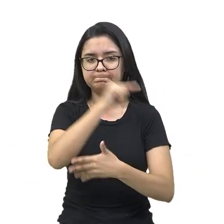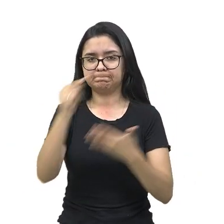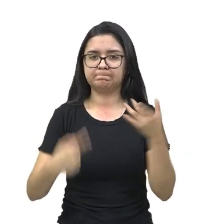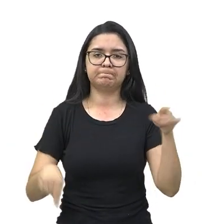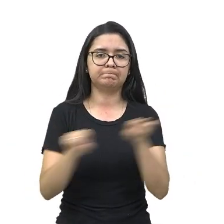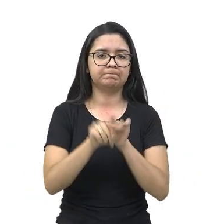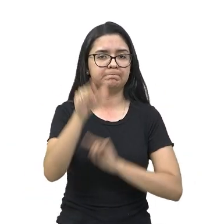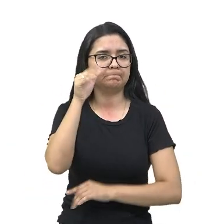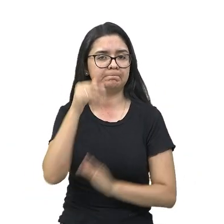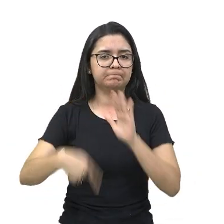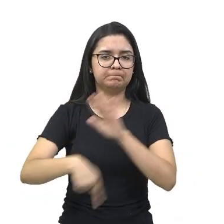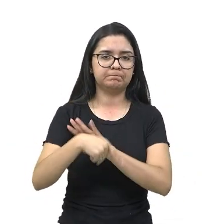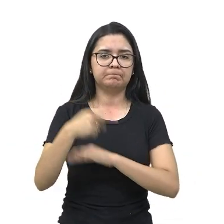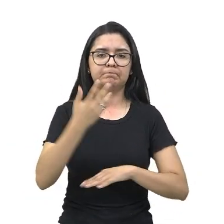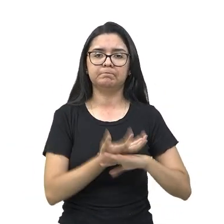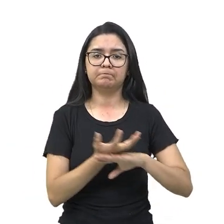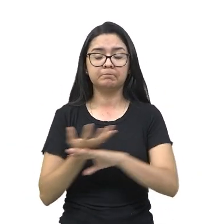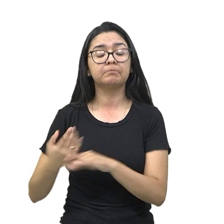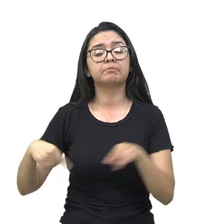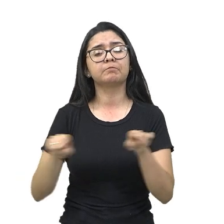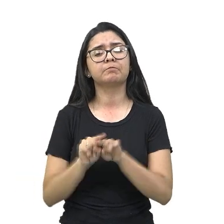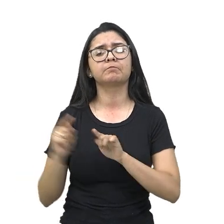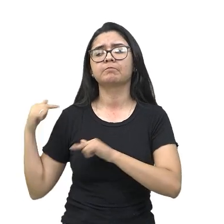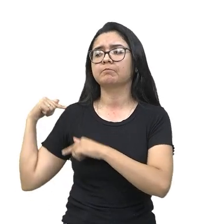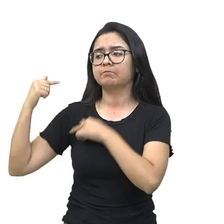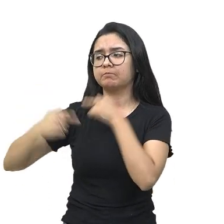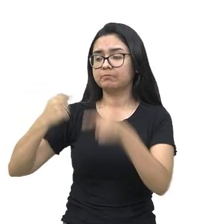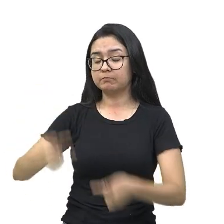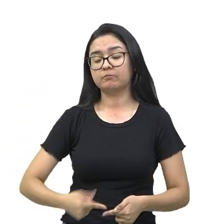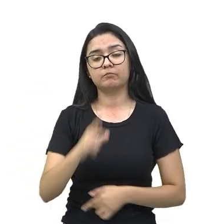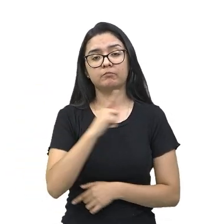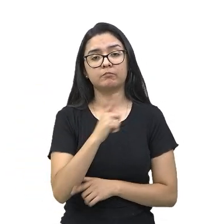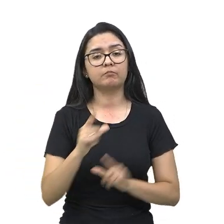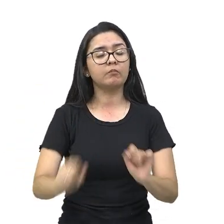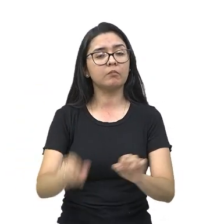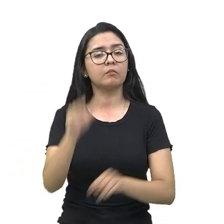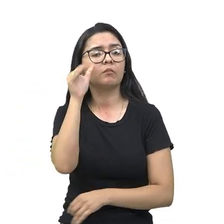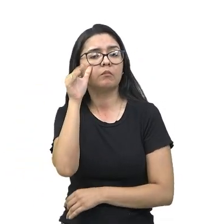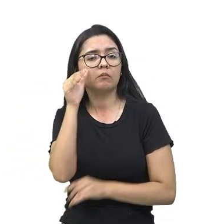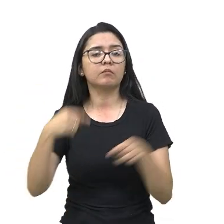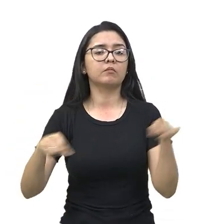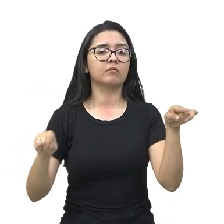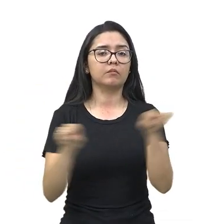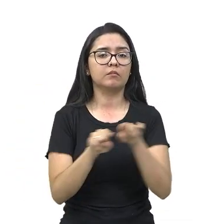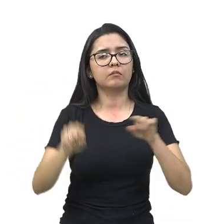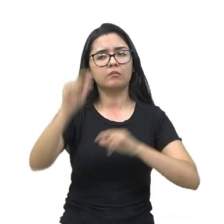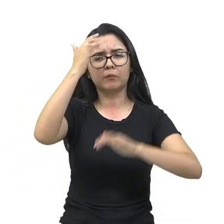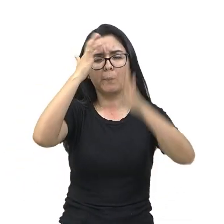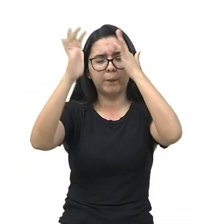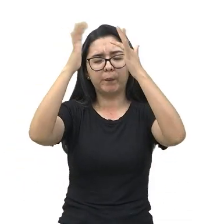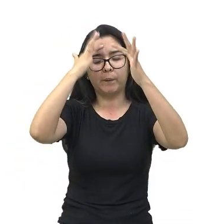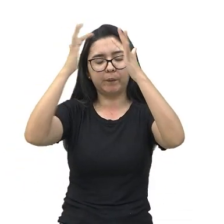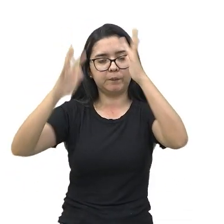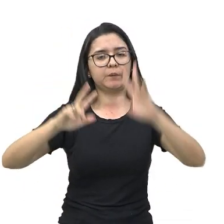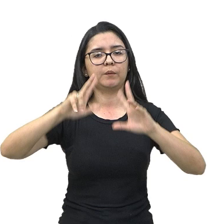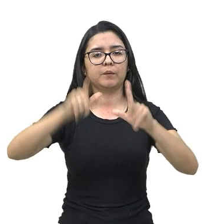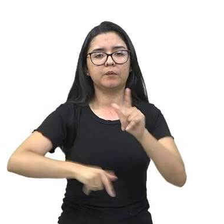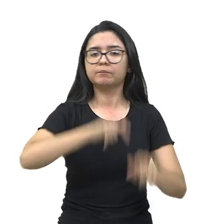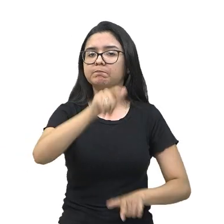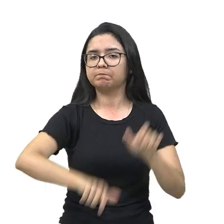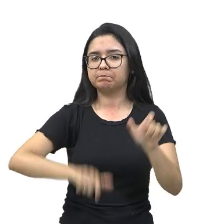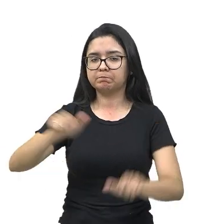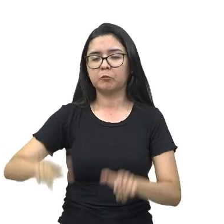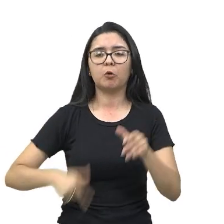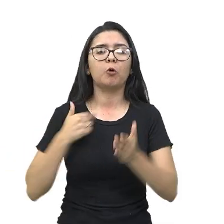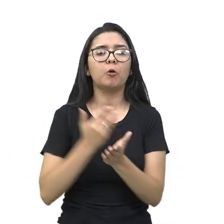curiosidades sobre ela. Então é transmitida por gerações, atraiu sempre a curiosidade e a imaginação de todos. Isso começou com os